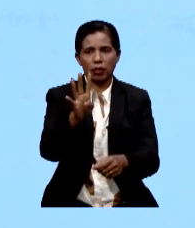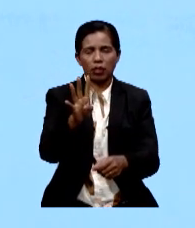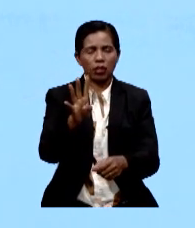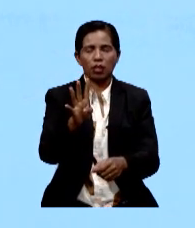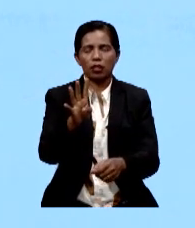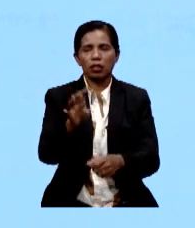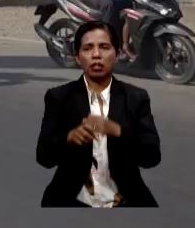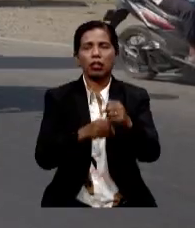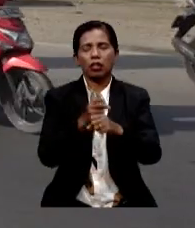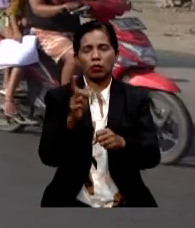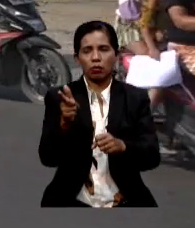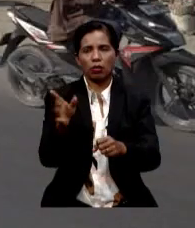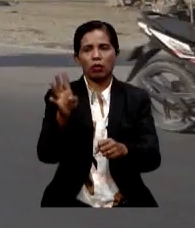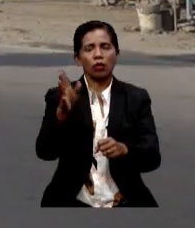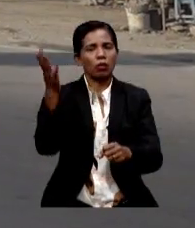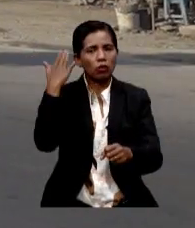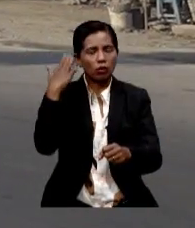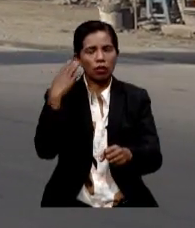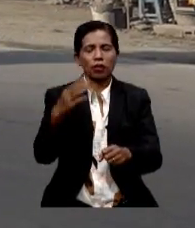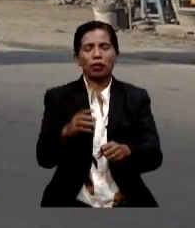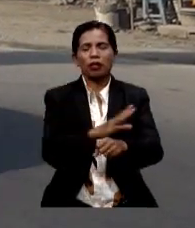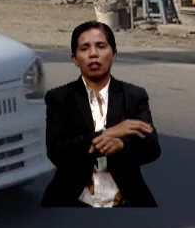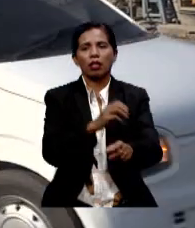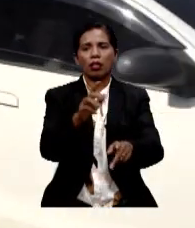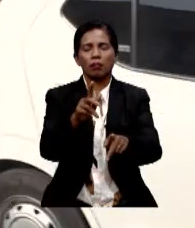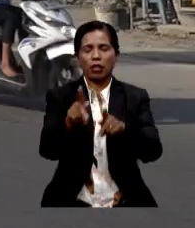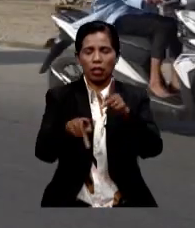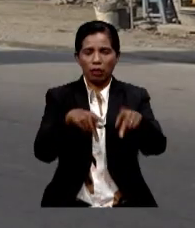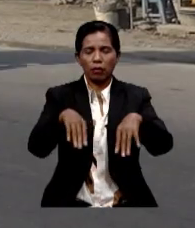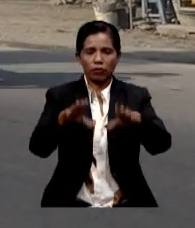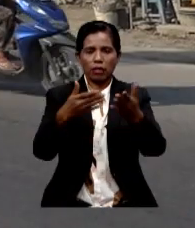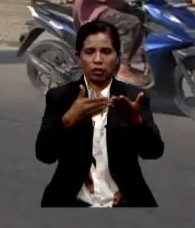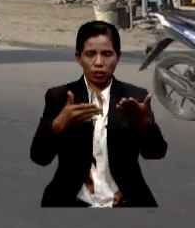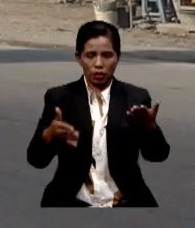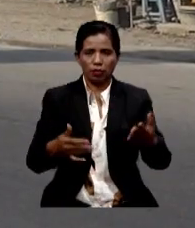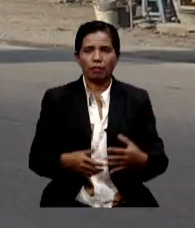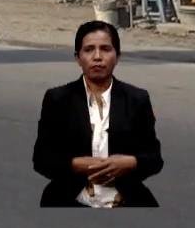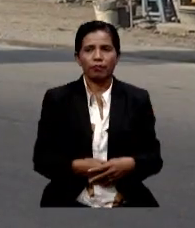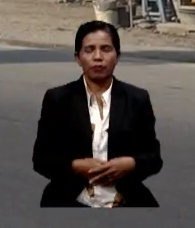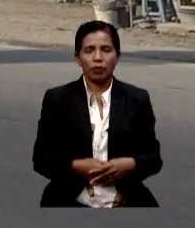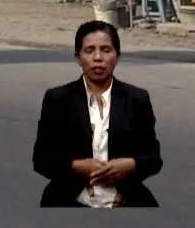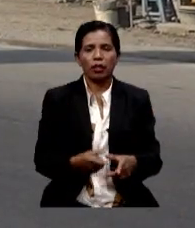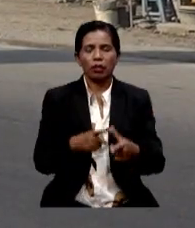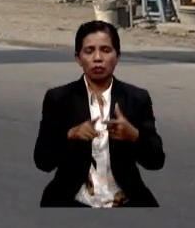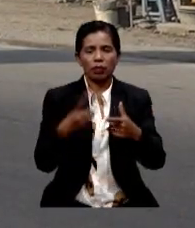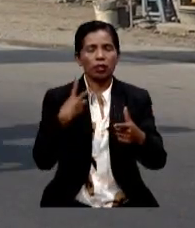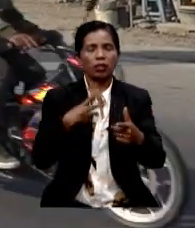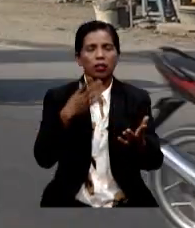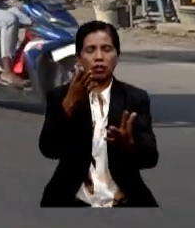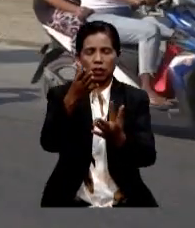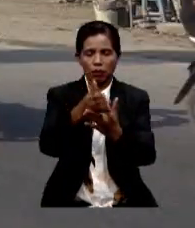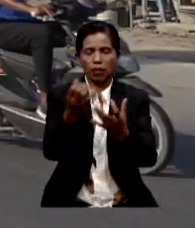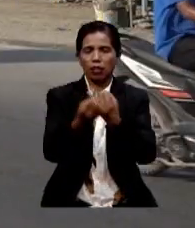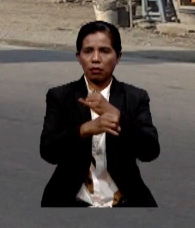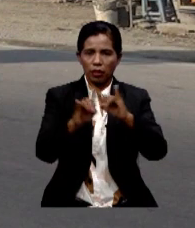né sengol né ulu bapa sir halo né sengol né ulu ema fase sande ah né depois ida tama foi ver com an idene